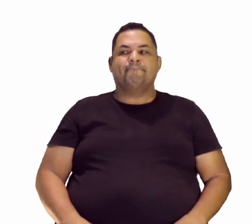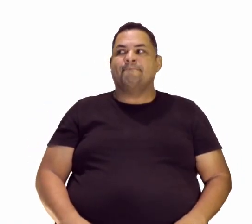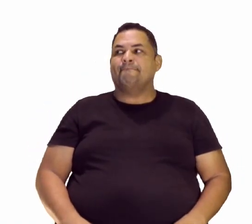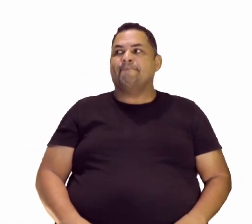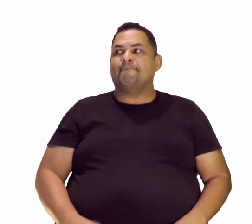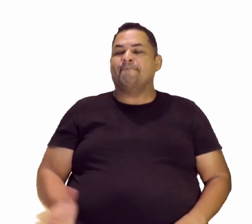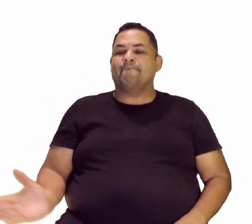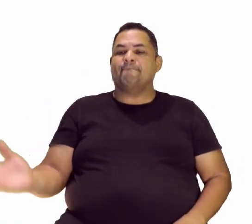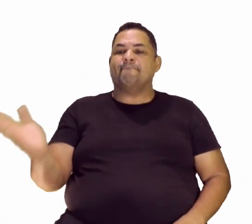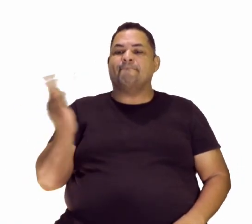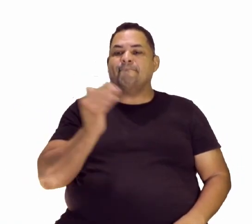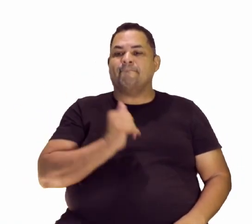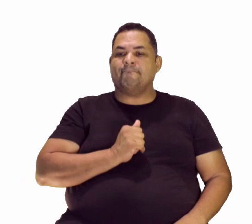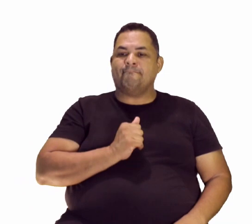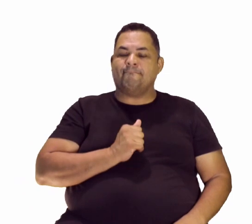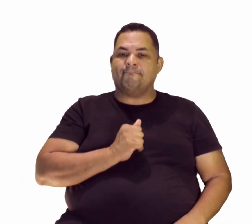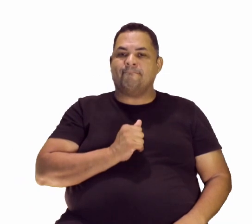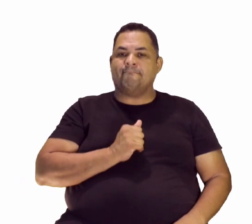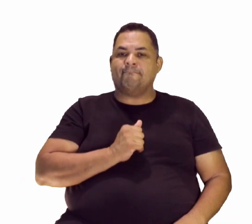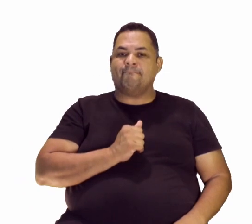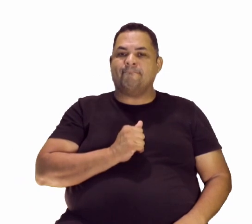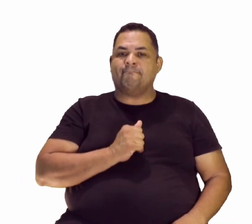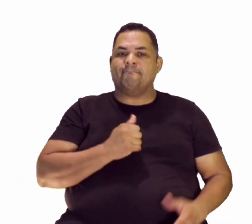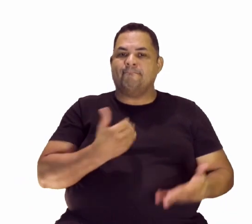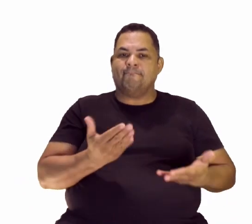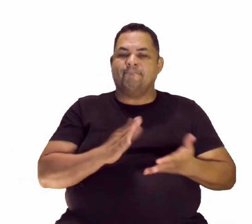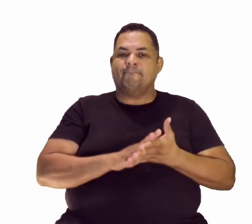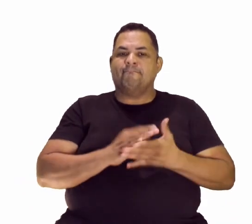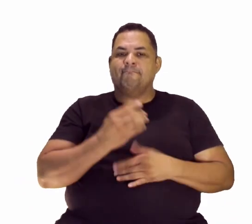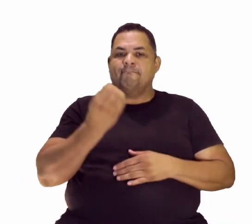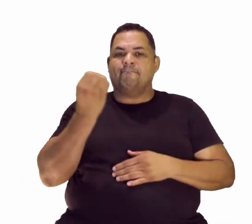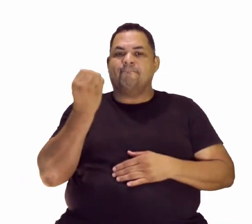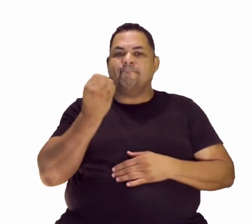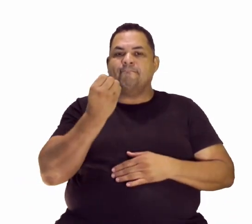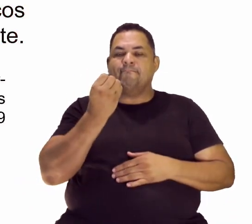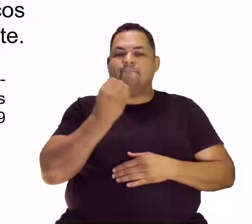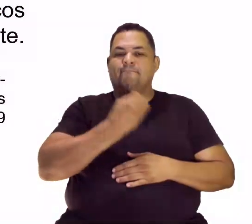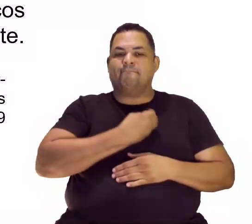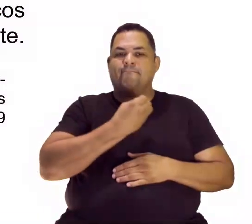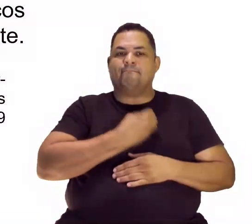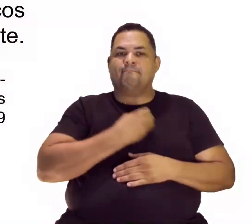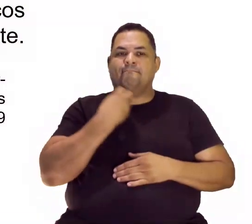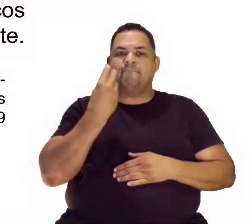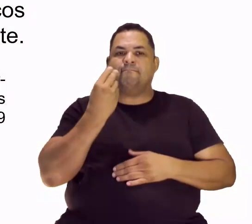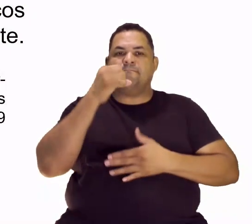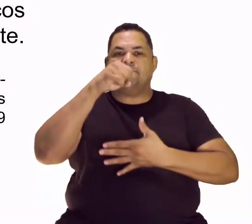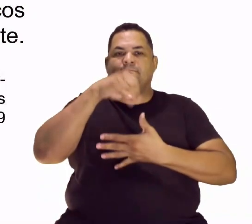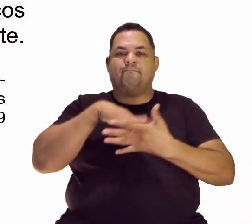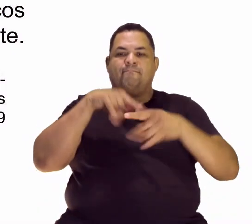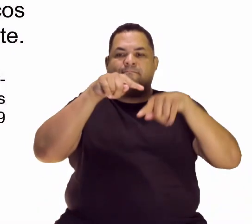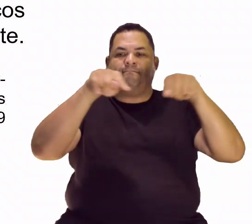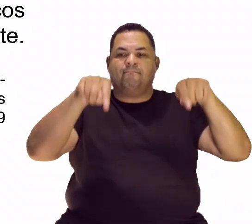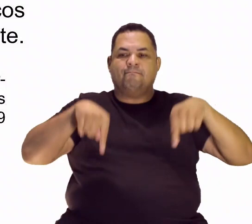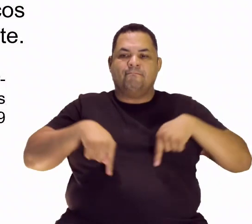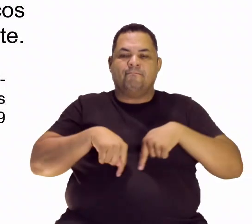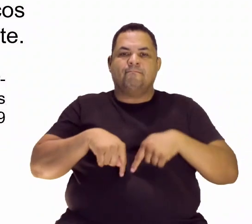Vamos agora para a segunda questão da atividade de sala, né?